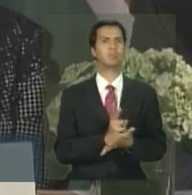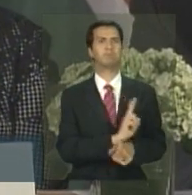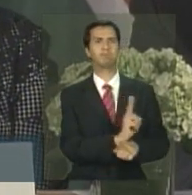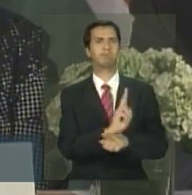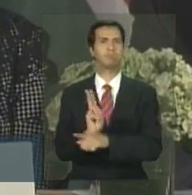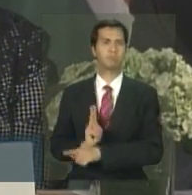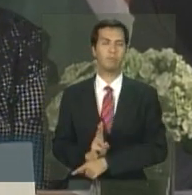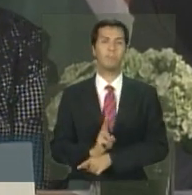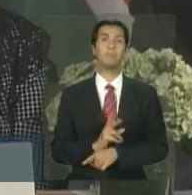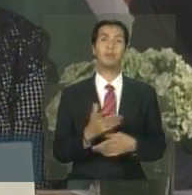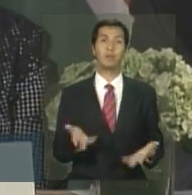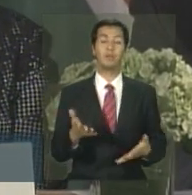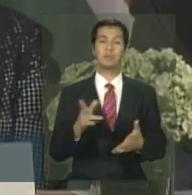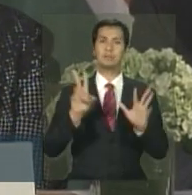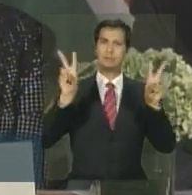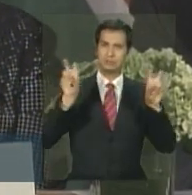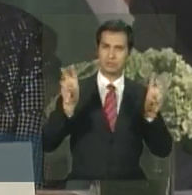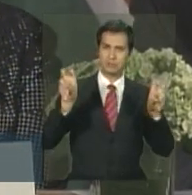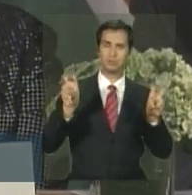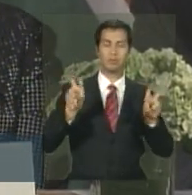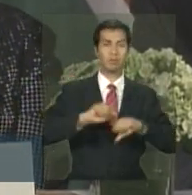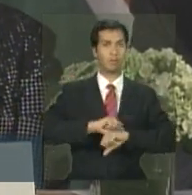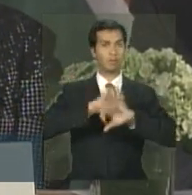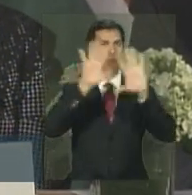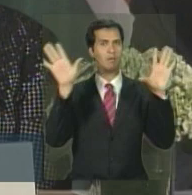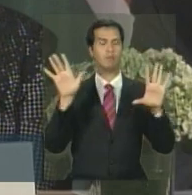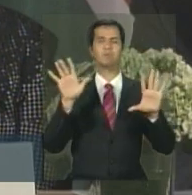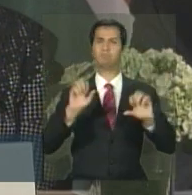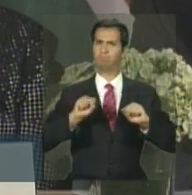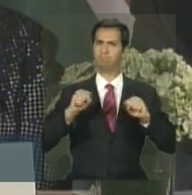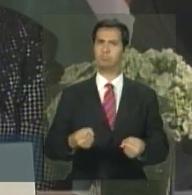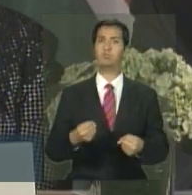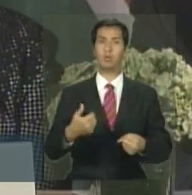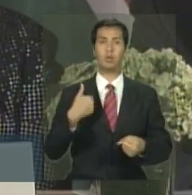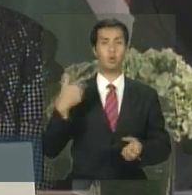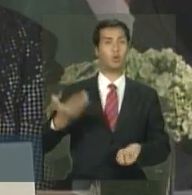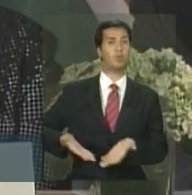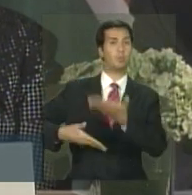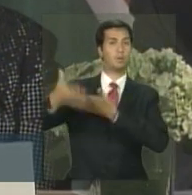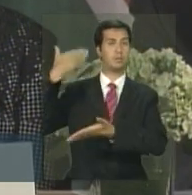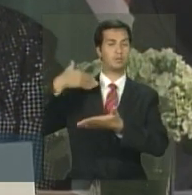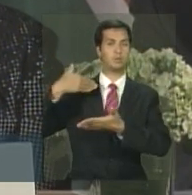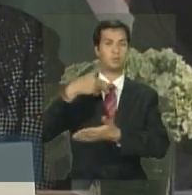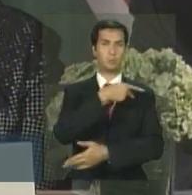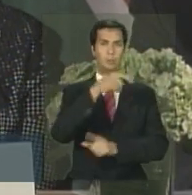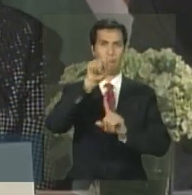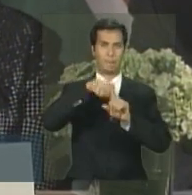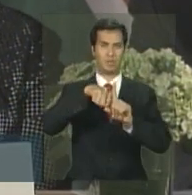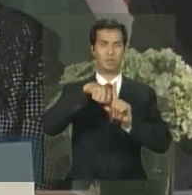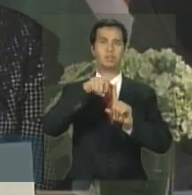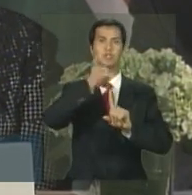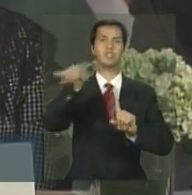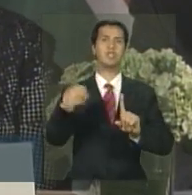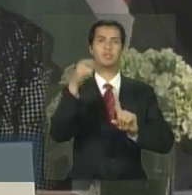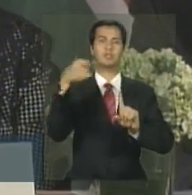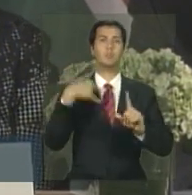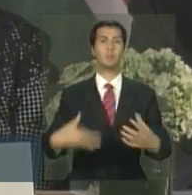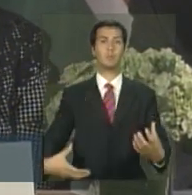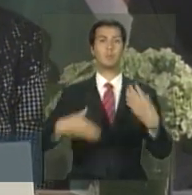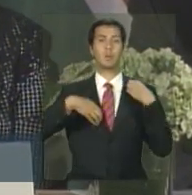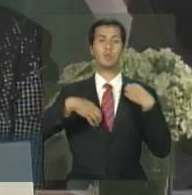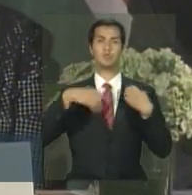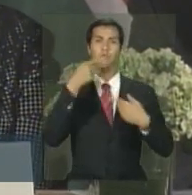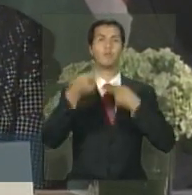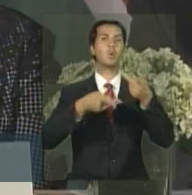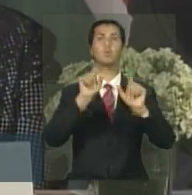são firmes e permanentes. Fui muito clara desde o discurso de posse em janeiro, quando afirmei que meu governo